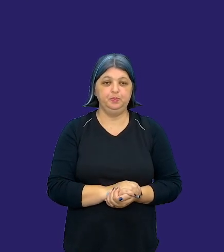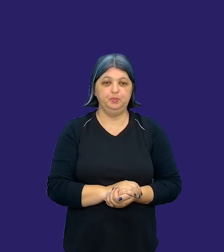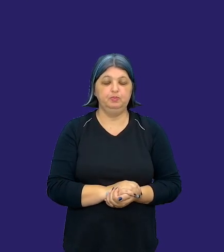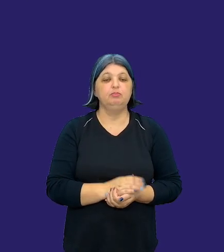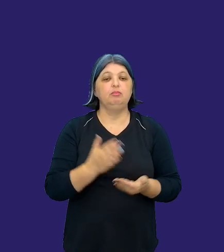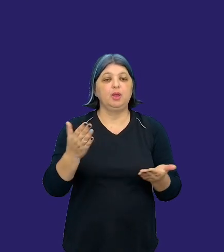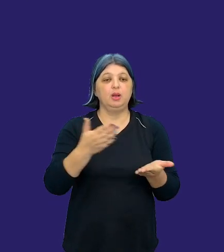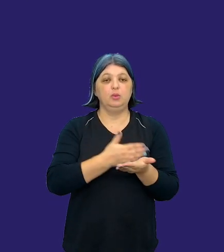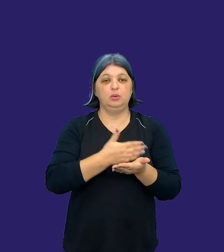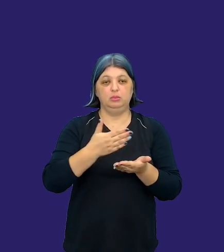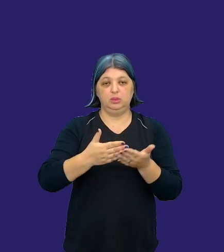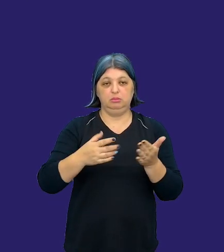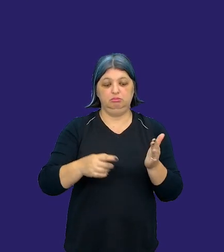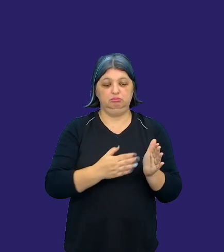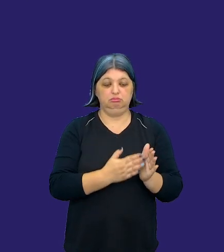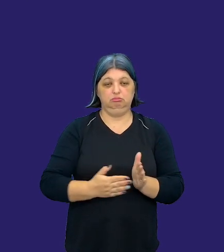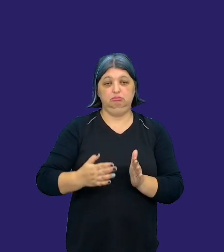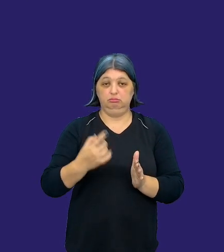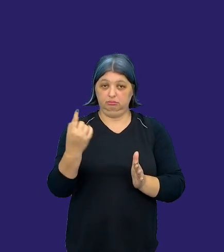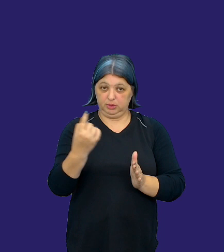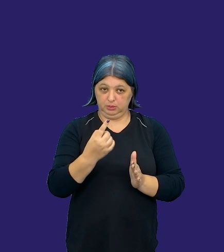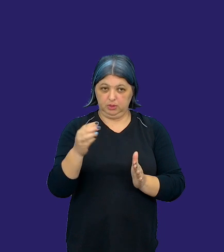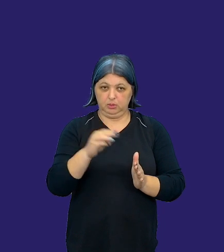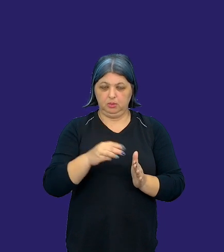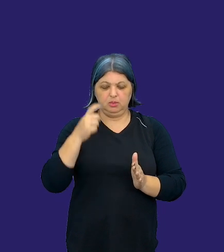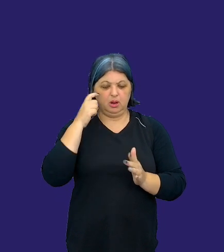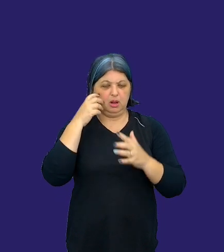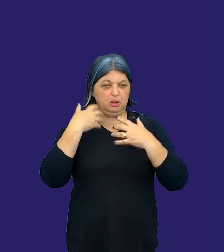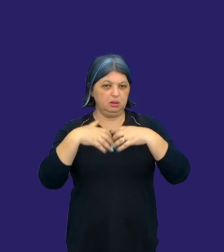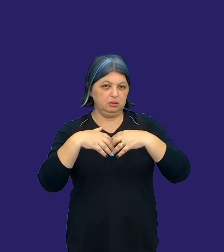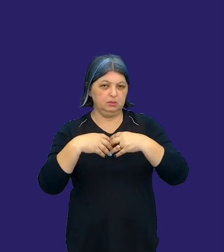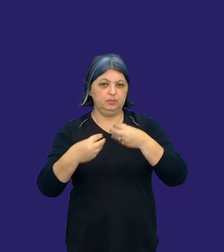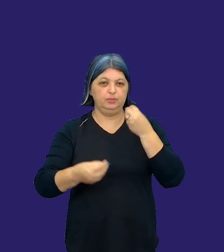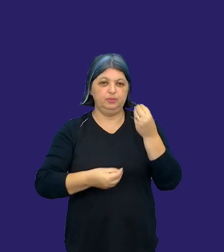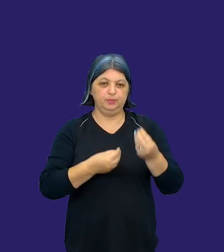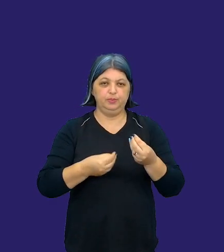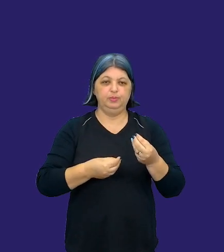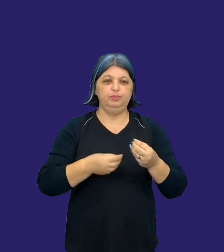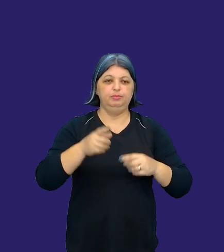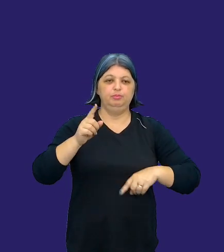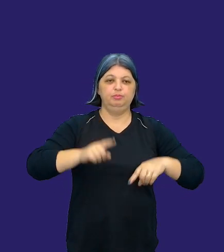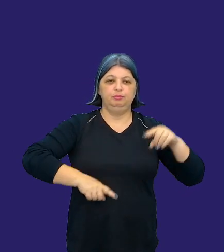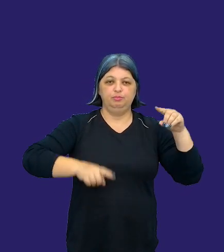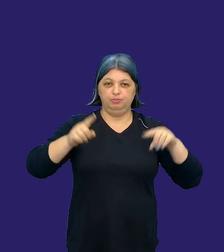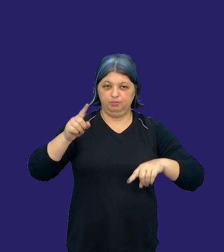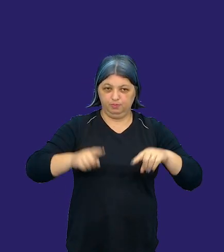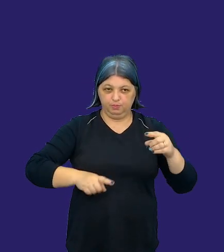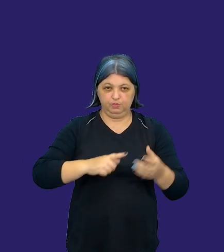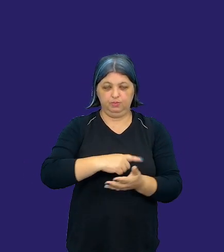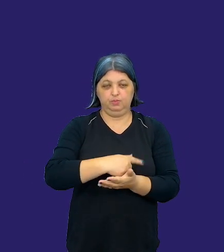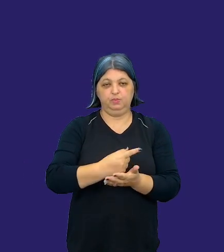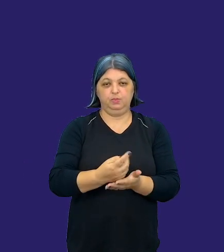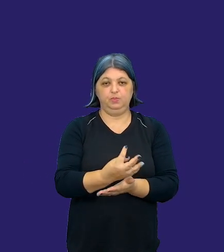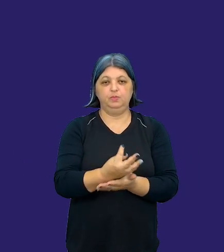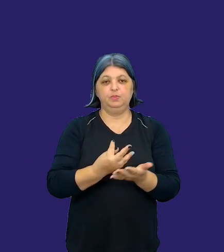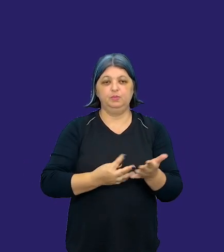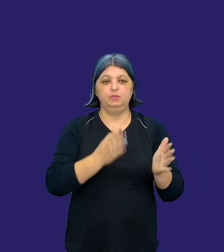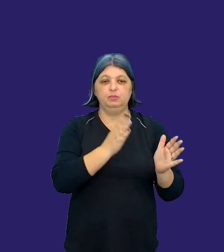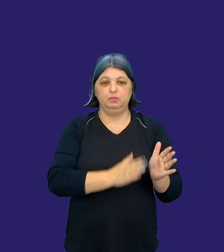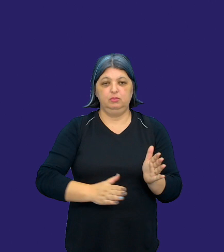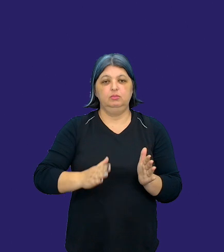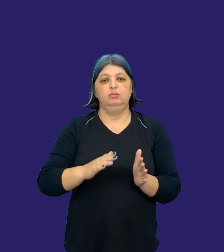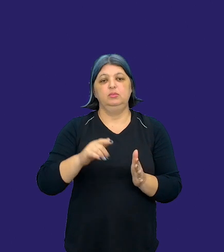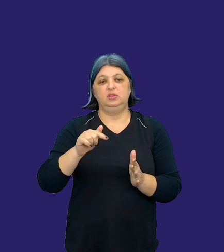dando início a esse primeiro momento, é um momento de reflexões sobre variados gêneros textuais, né, das